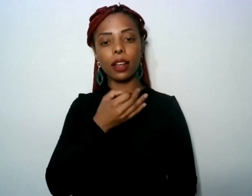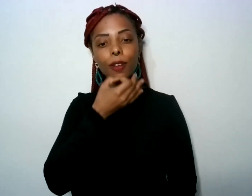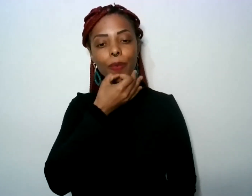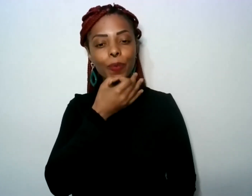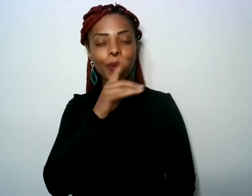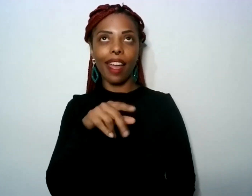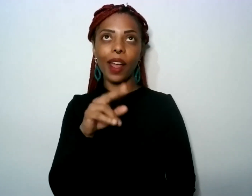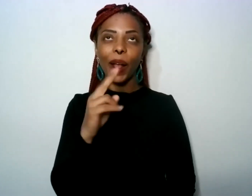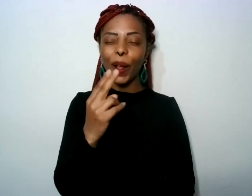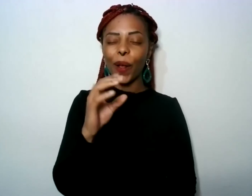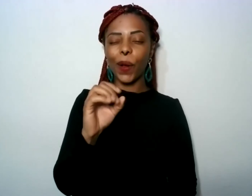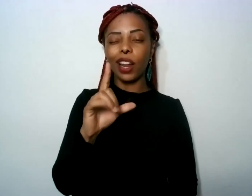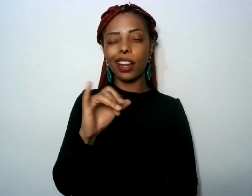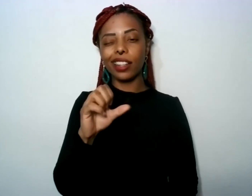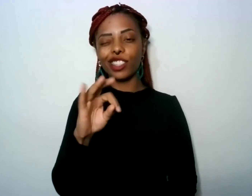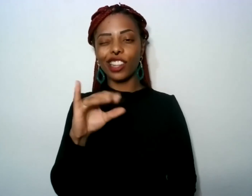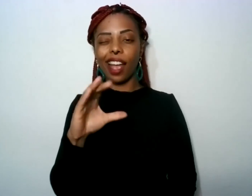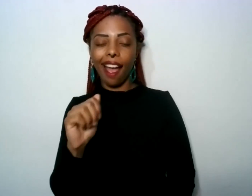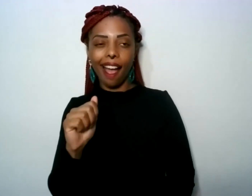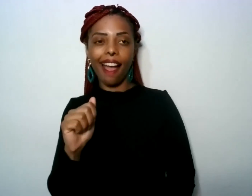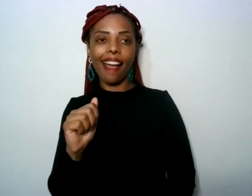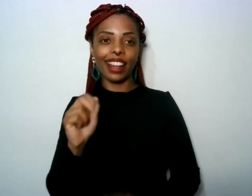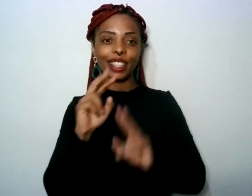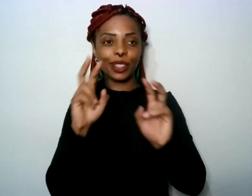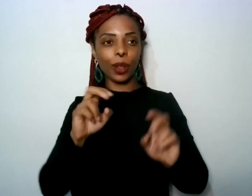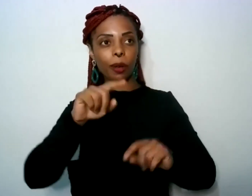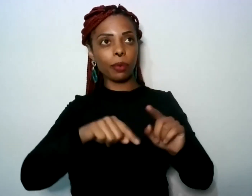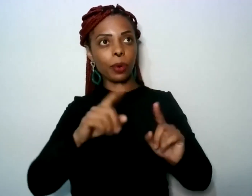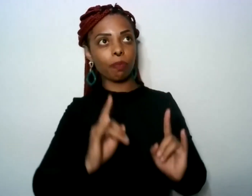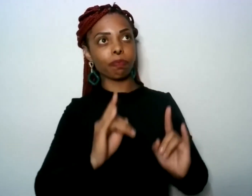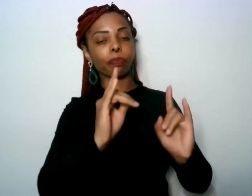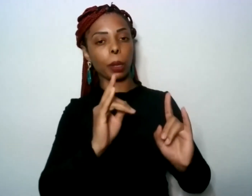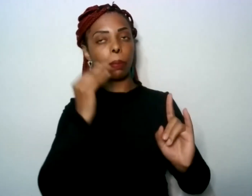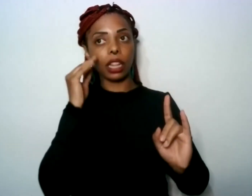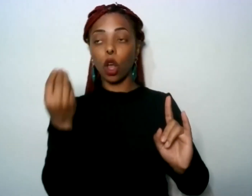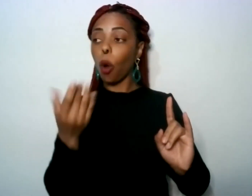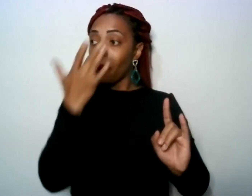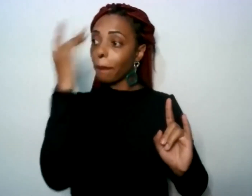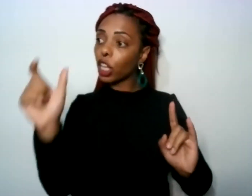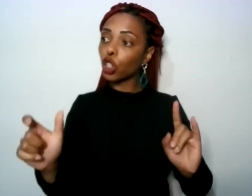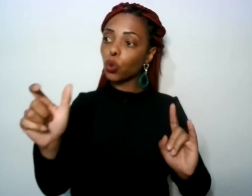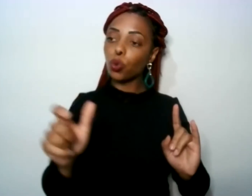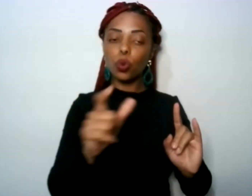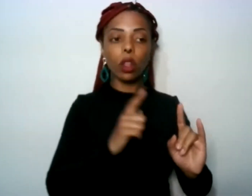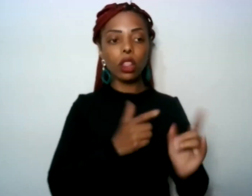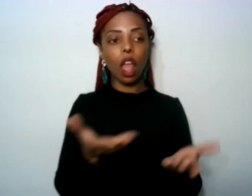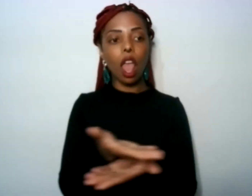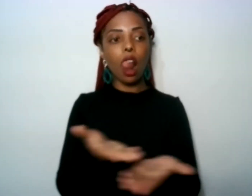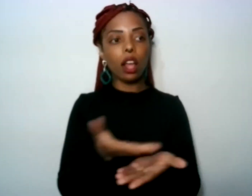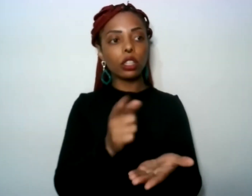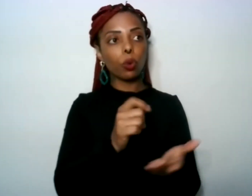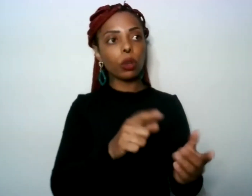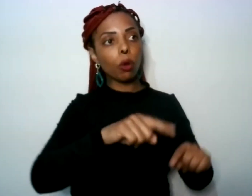por assim dizer do objeto e do entendimento de como as pessoas se relacionam com esses objetos artísticos